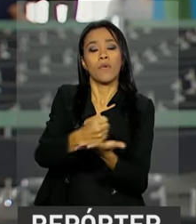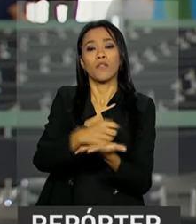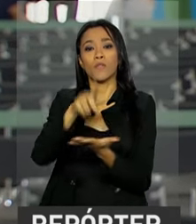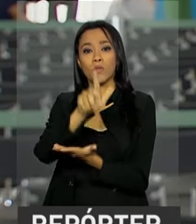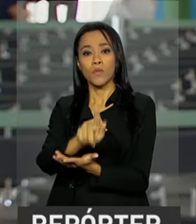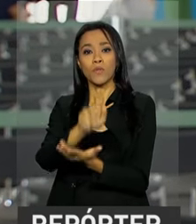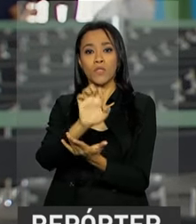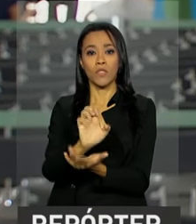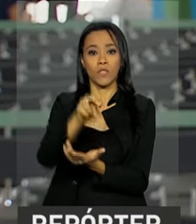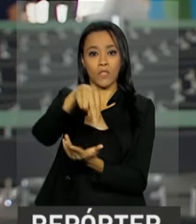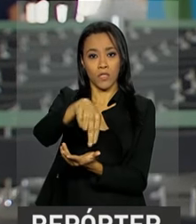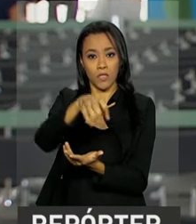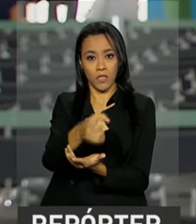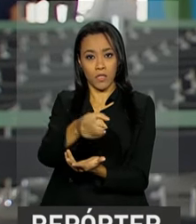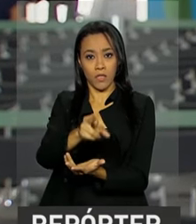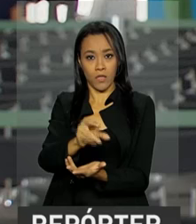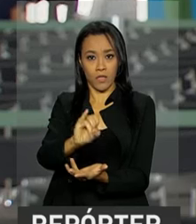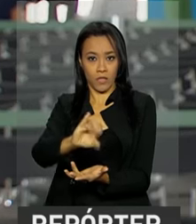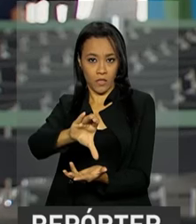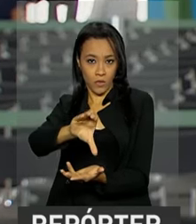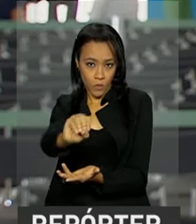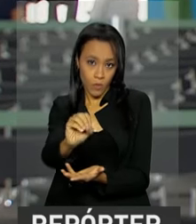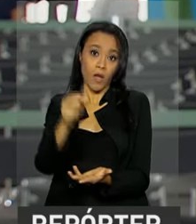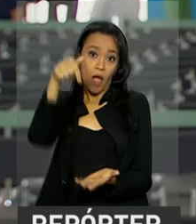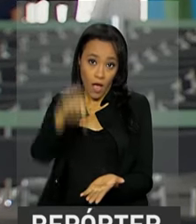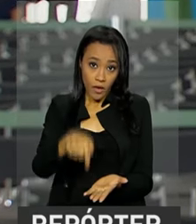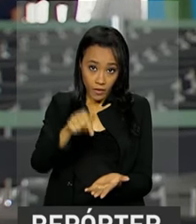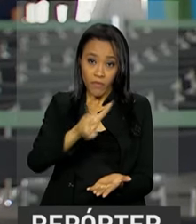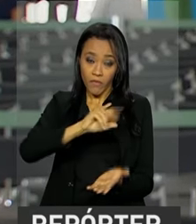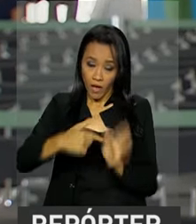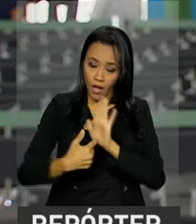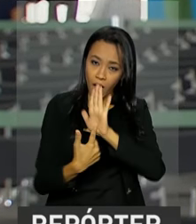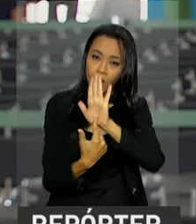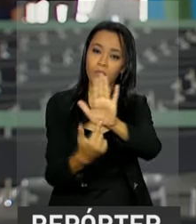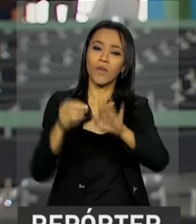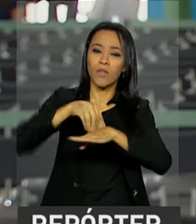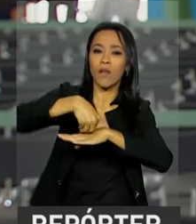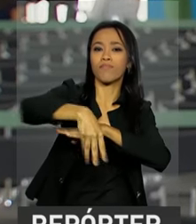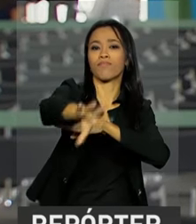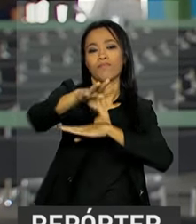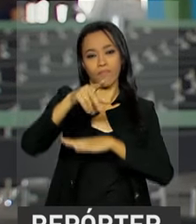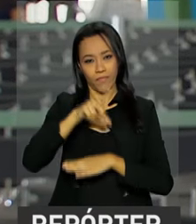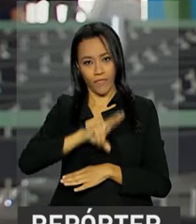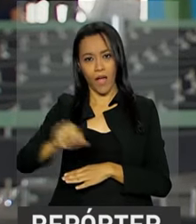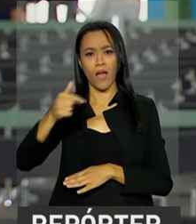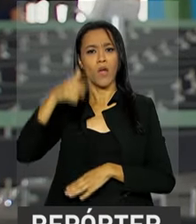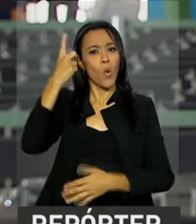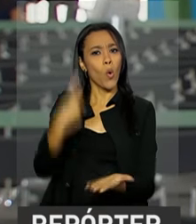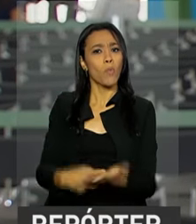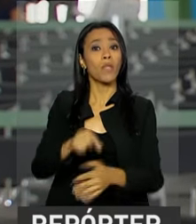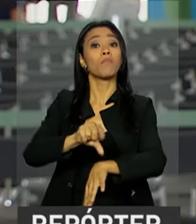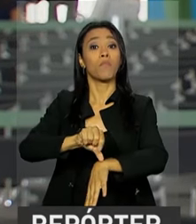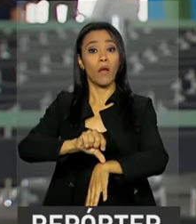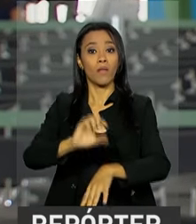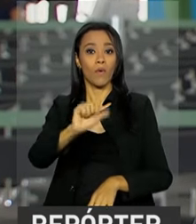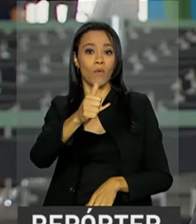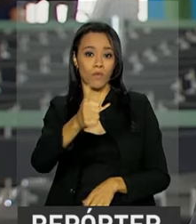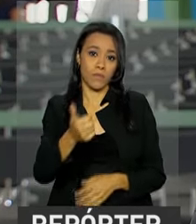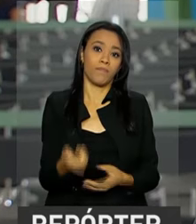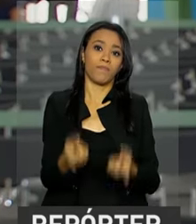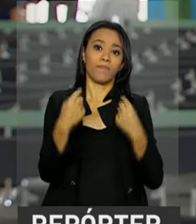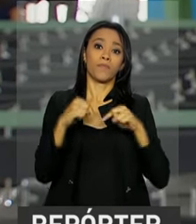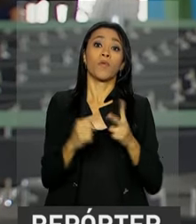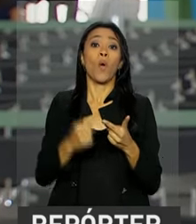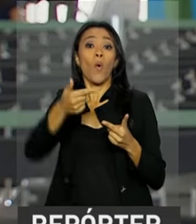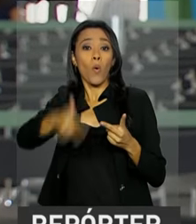genéricos ao mercado. A NBR também transmite ao vivo essa outra solenidade, está marcada para as 11 horas da manhã. Ainda na agenda